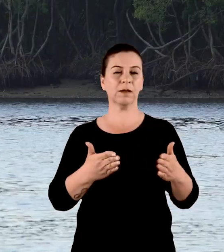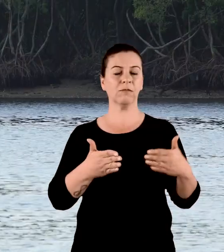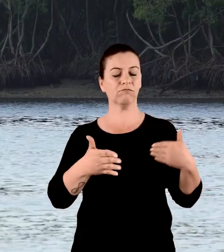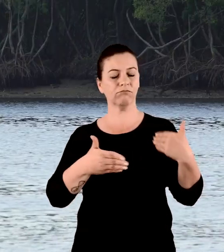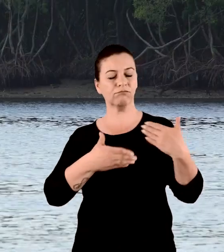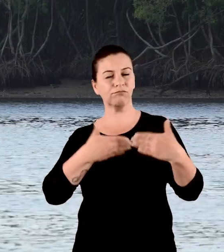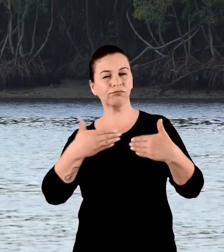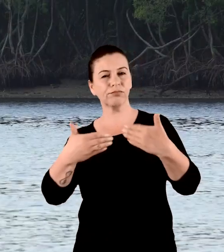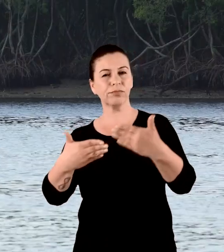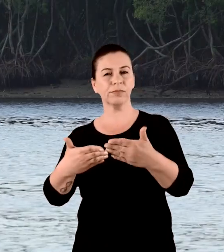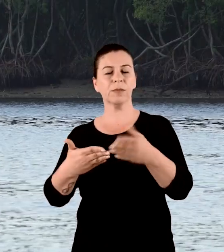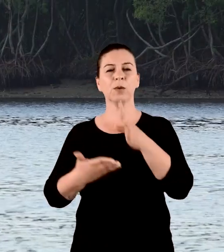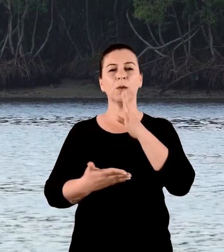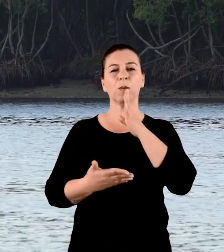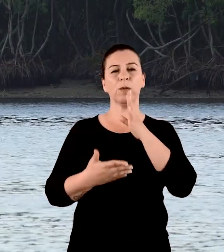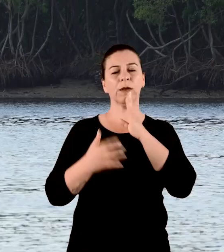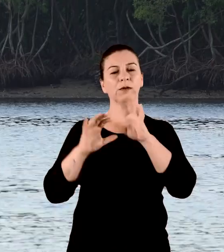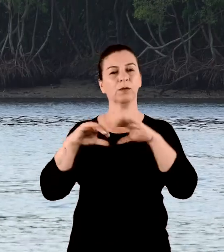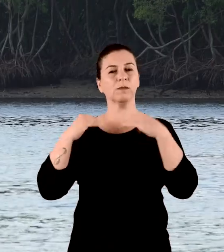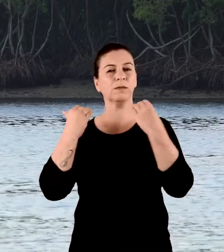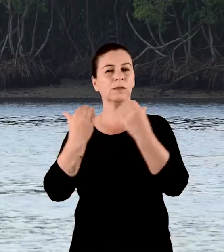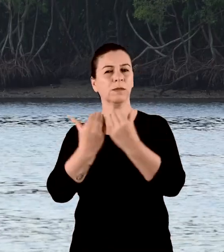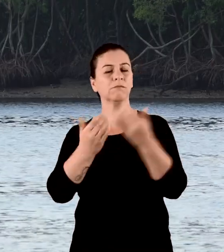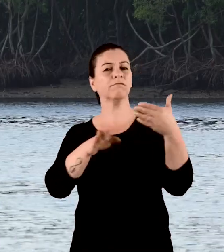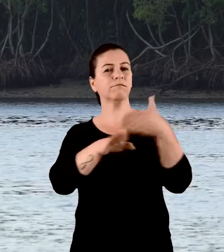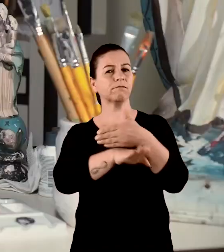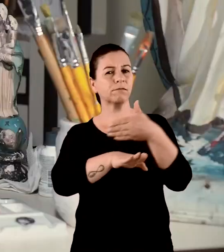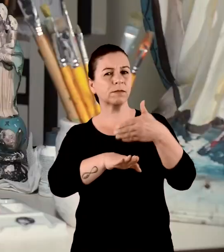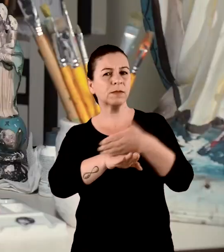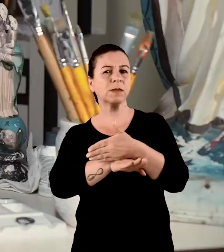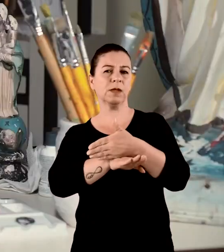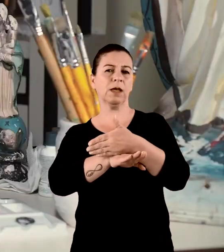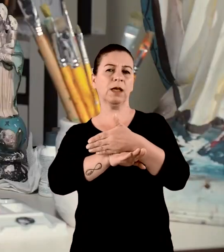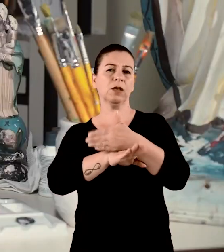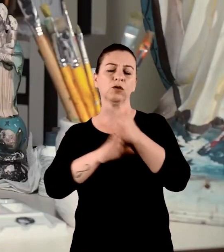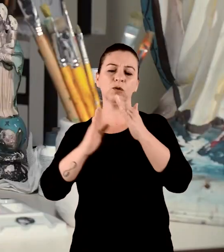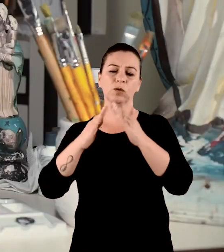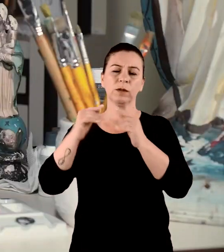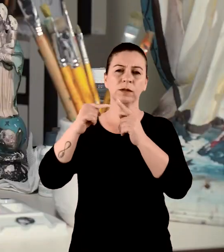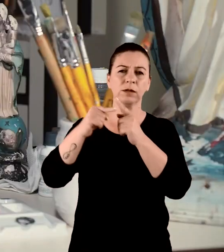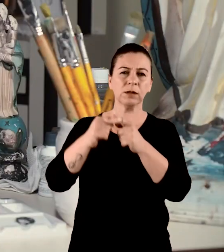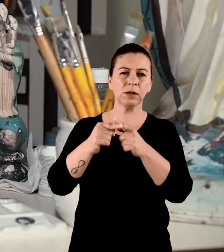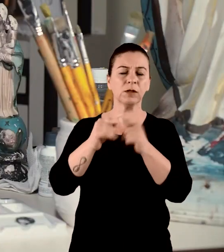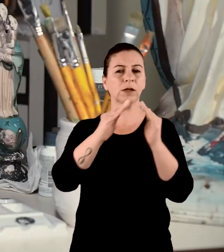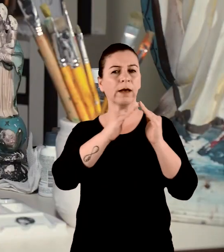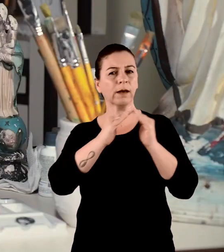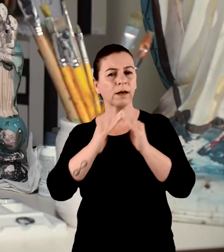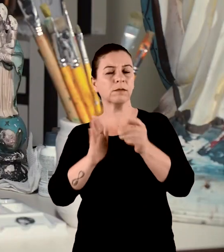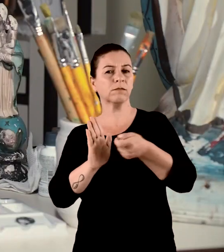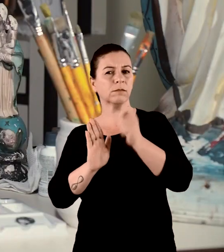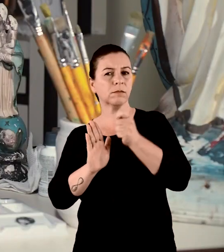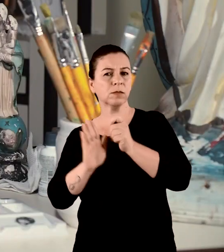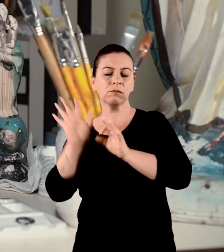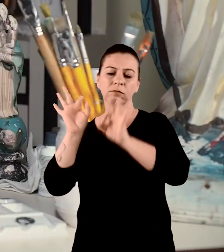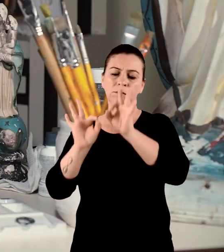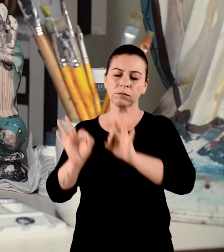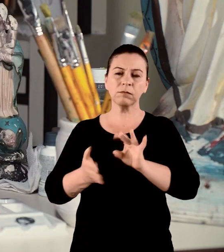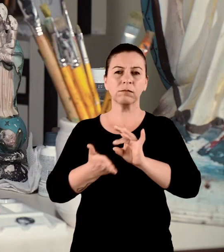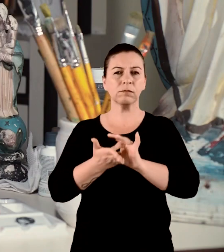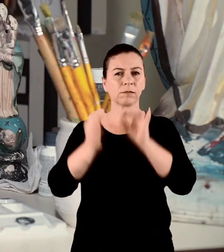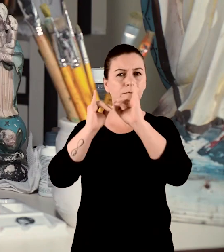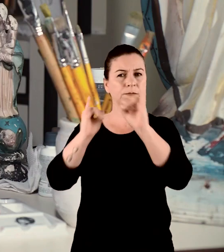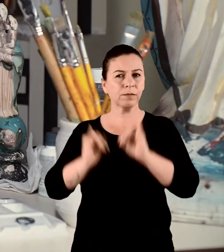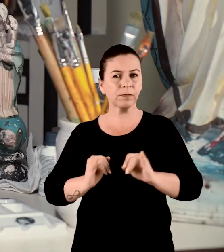Nesse processo eu conheço as comunidades, tenho acesso a mais capelas e casas de pescadores,